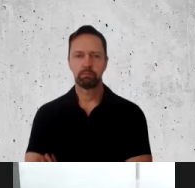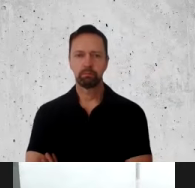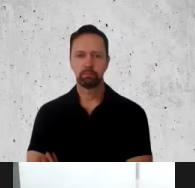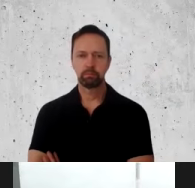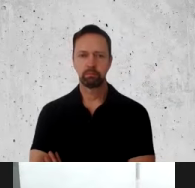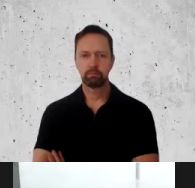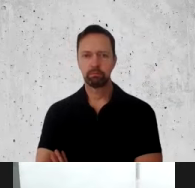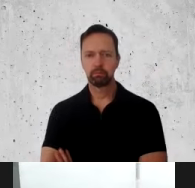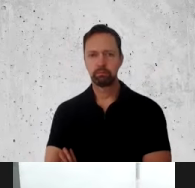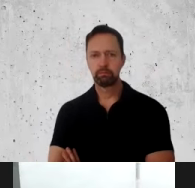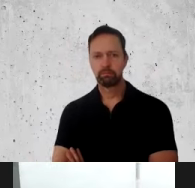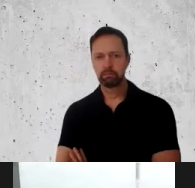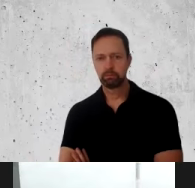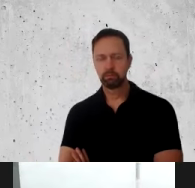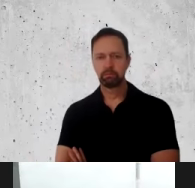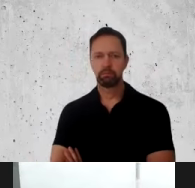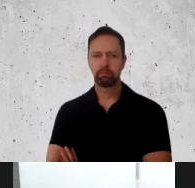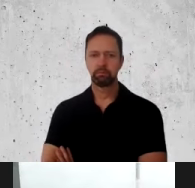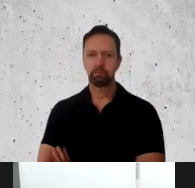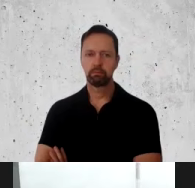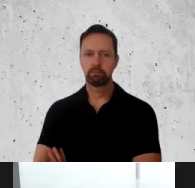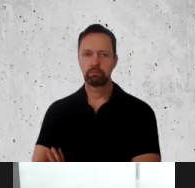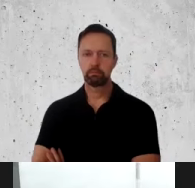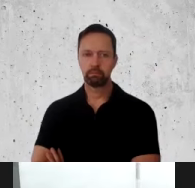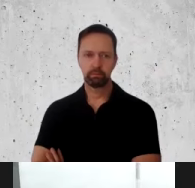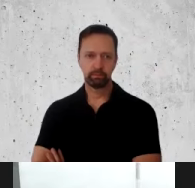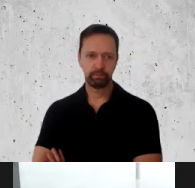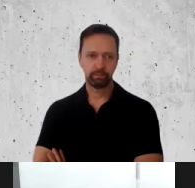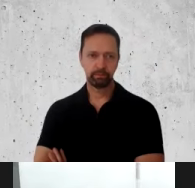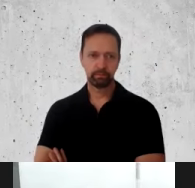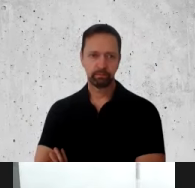dessa recuperação. E outro ponto que eu queria comentar,